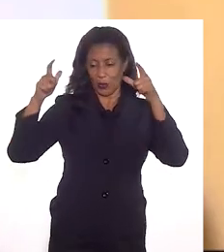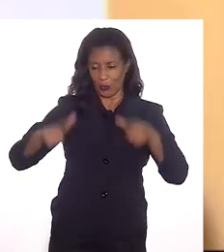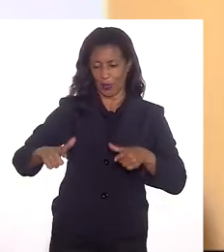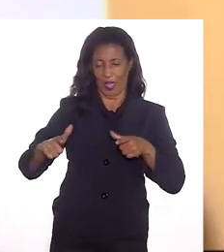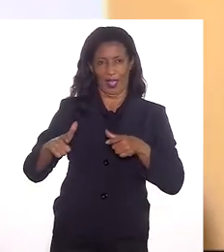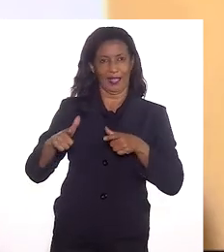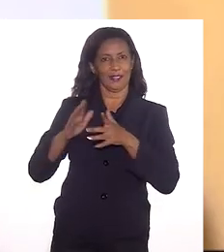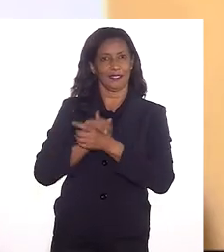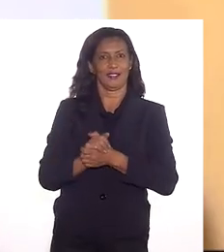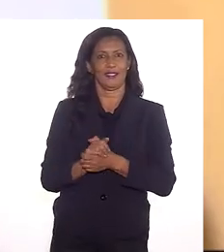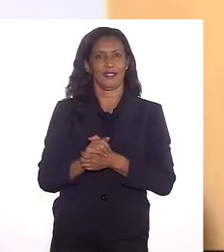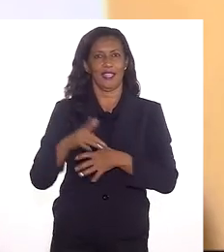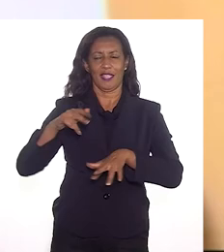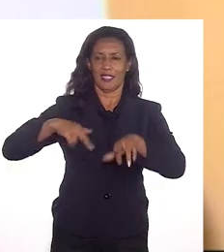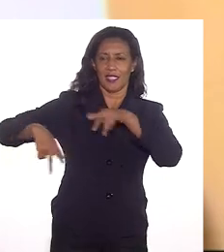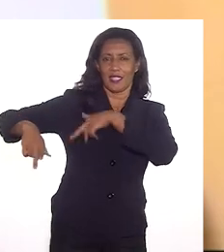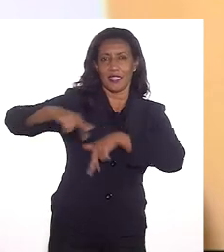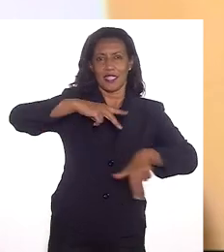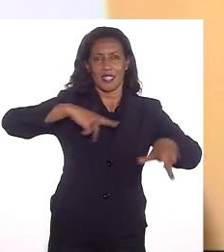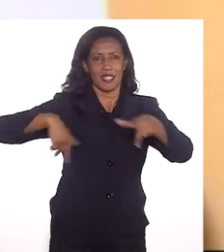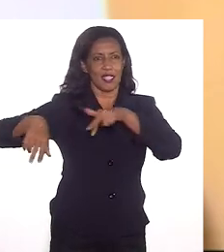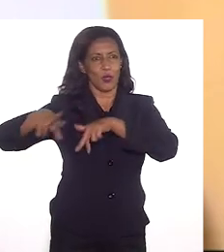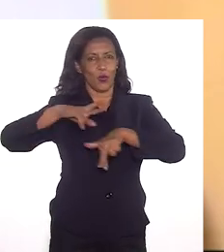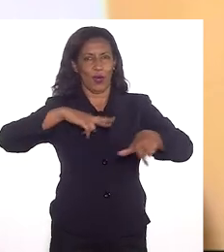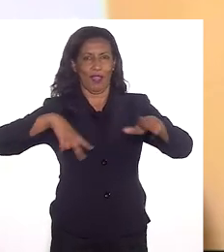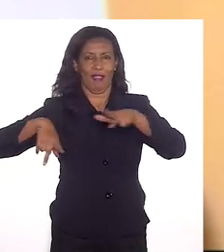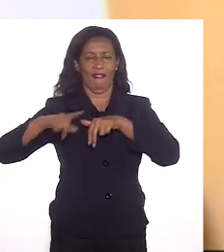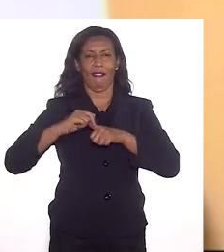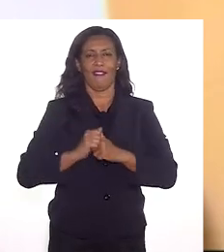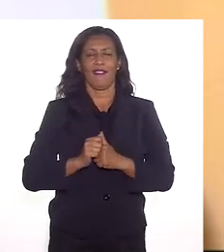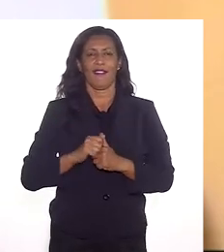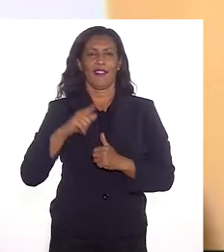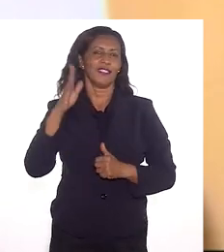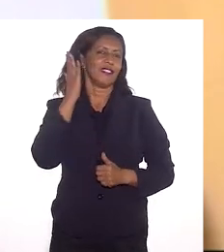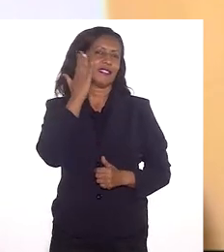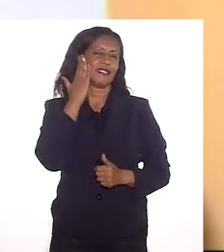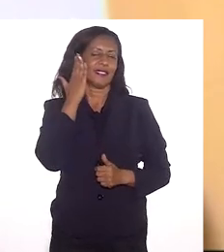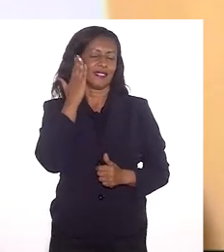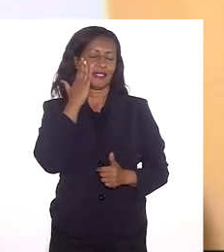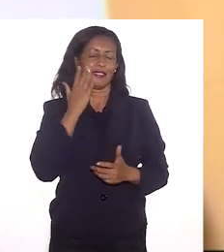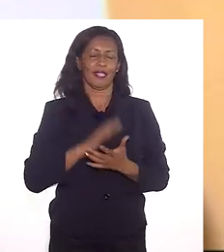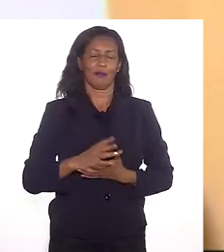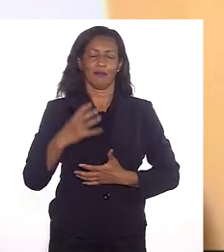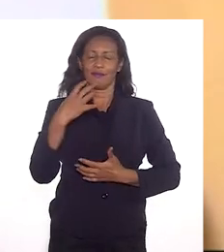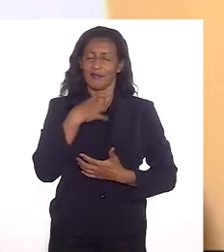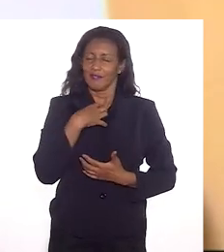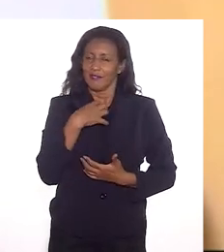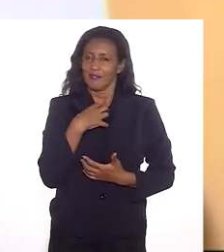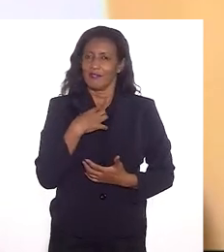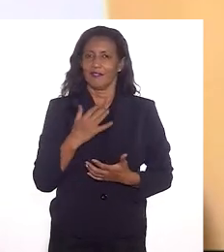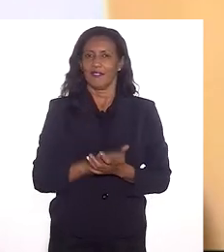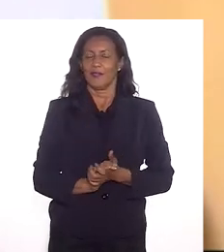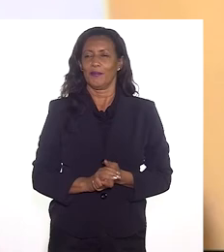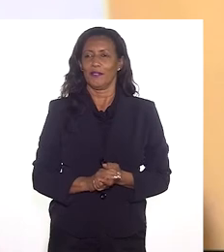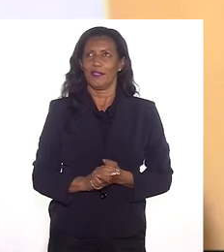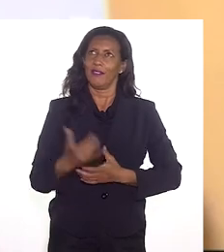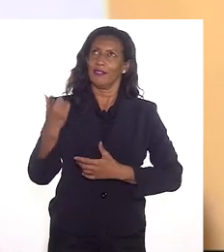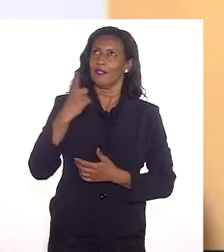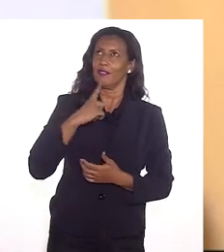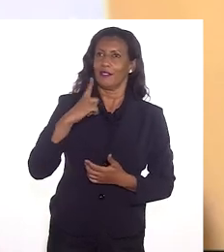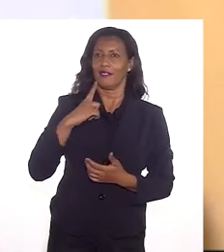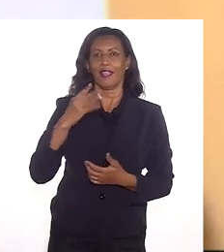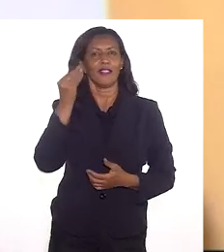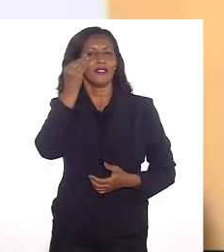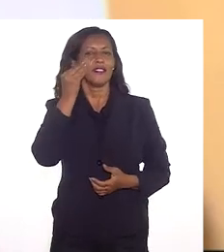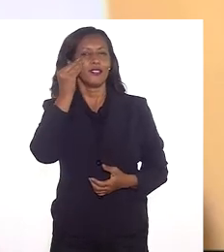do local em que eles nasceram, é circular, é estar em outros lugares, mas a gente sabe que a sensação, né, o